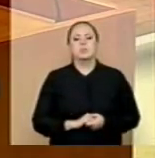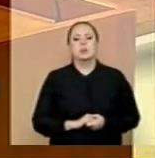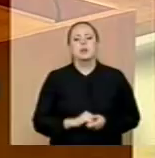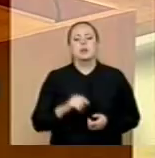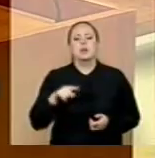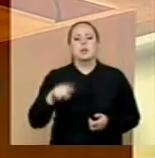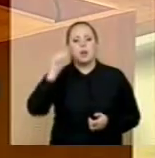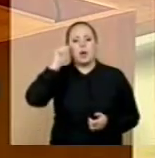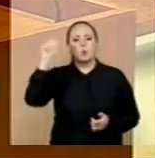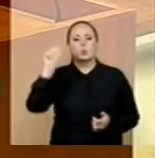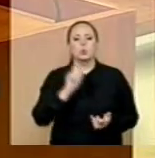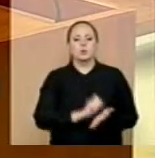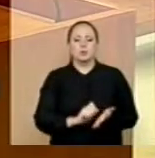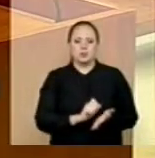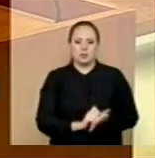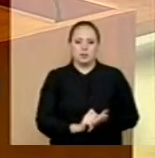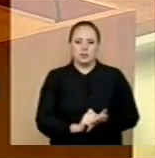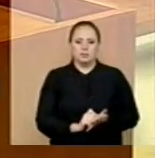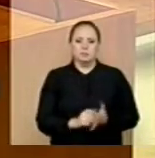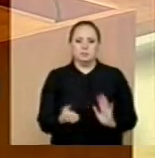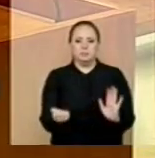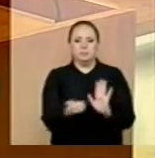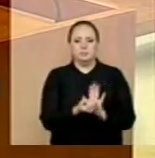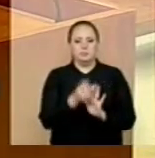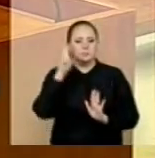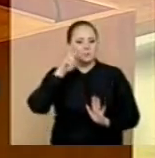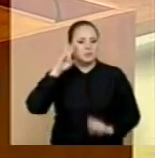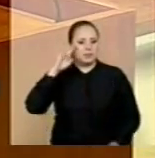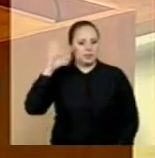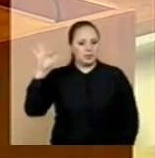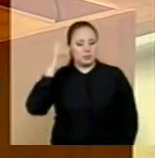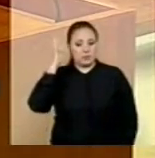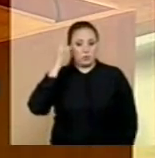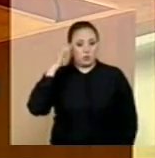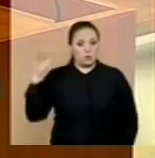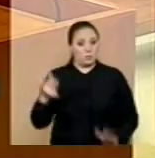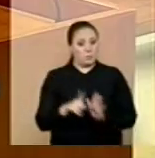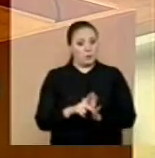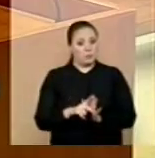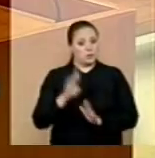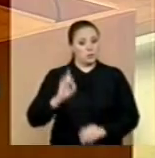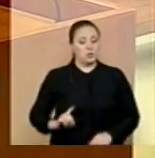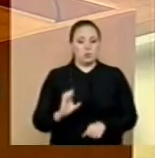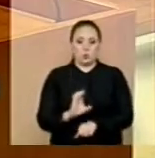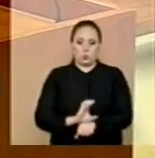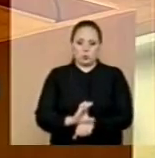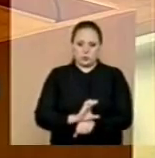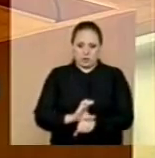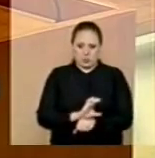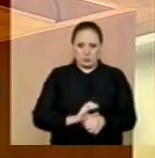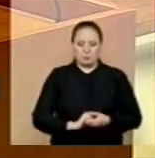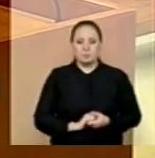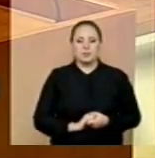elenca marcos históricos, teóricos e filosóficos do direito constitucional. Com relação